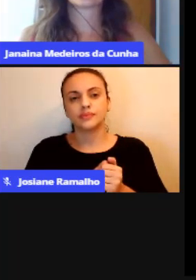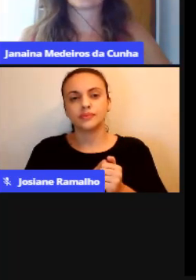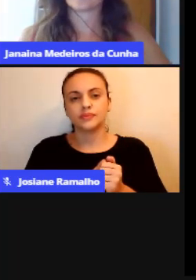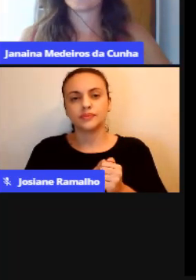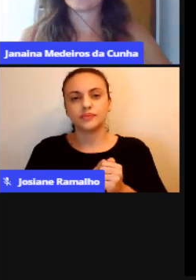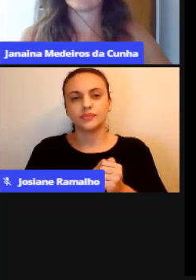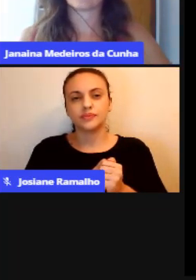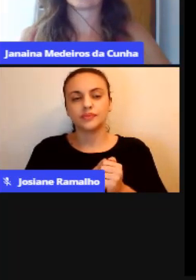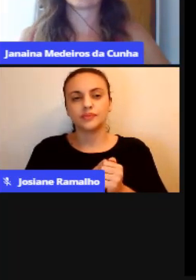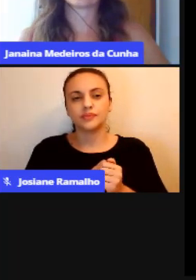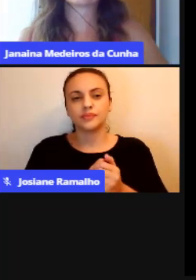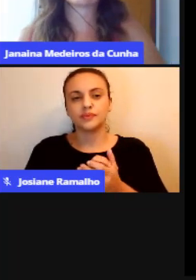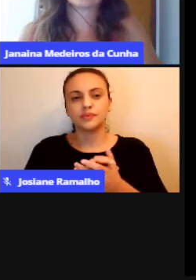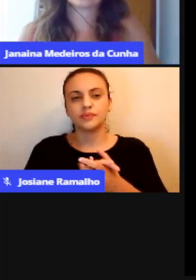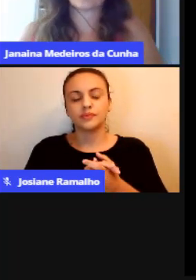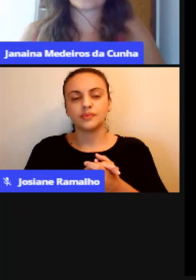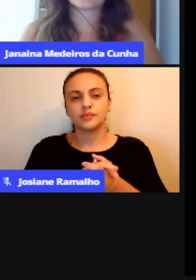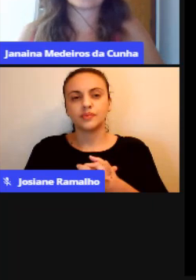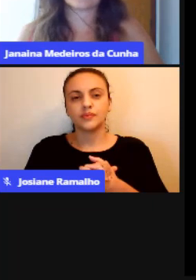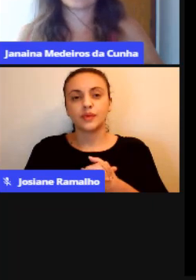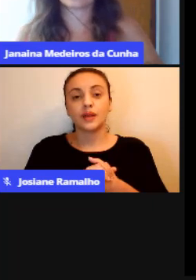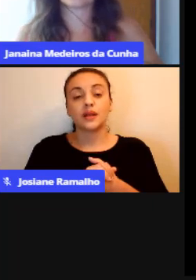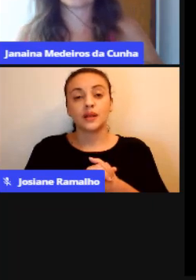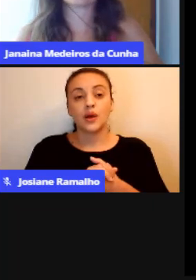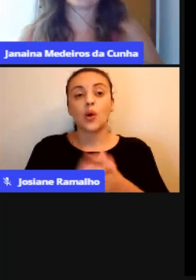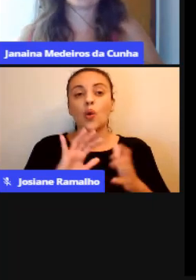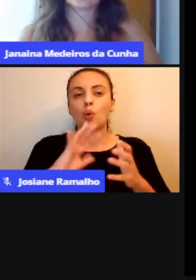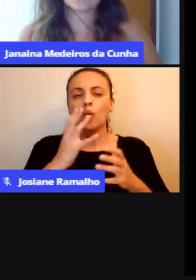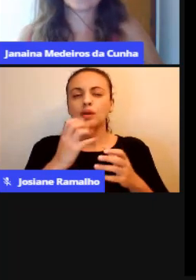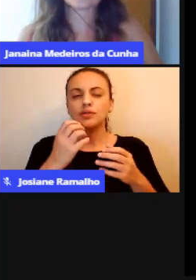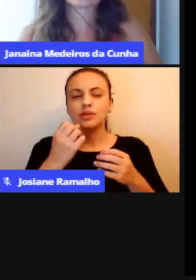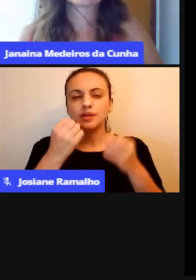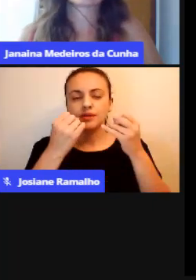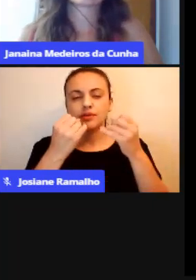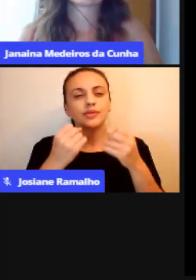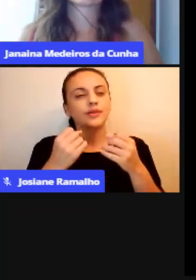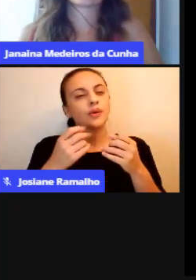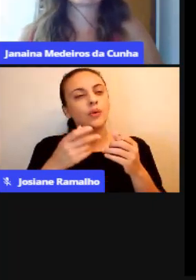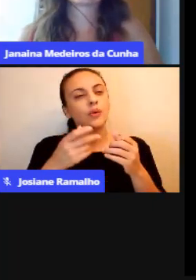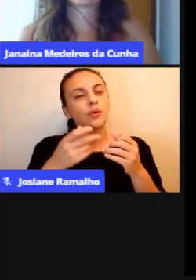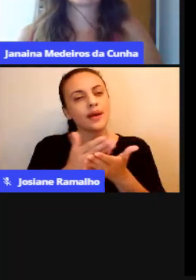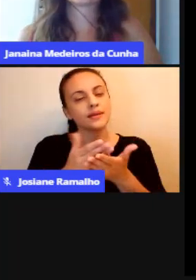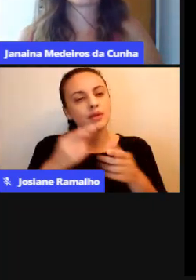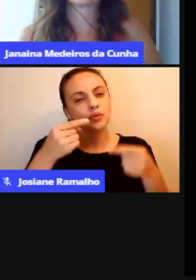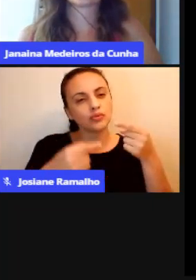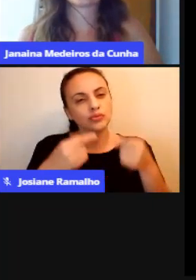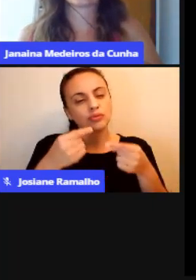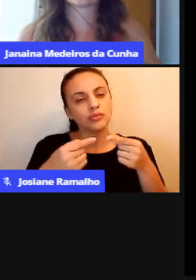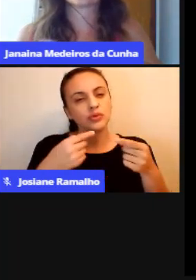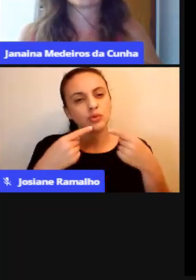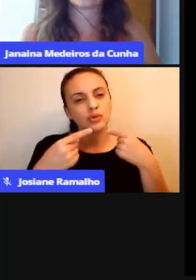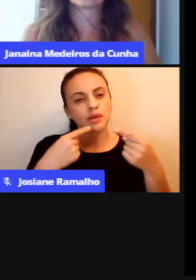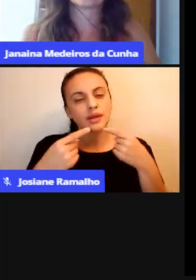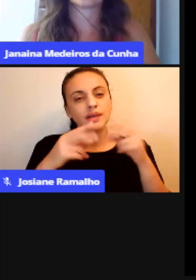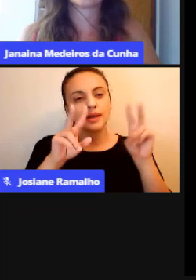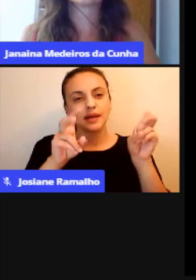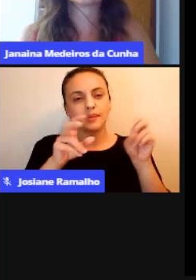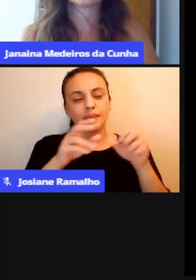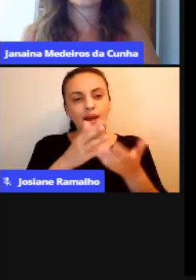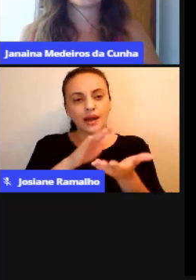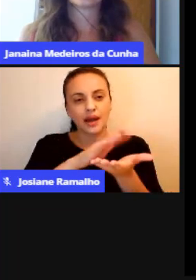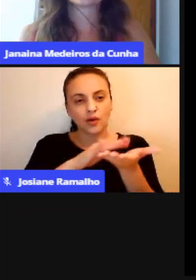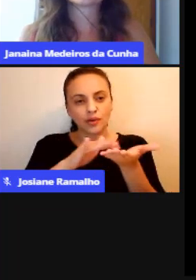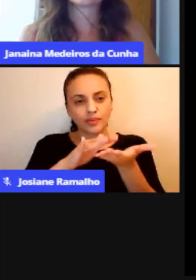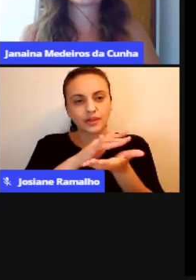falamos em alfabetização, em primeiro ano, né, principalmente nós professores